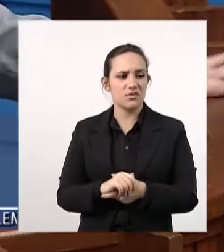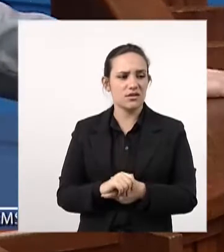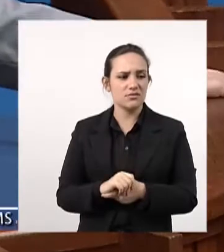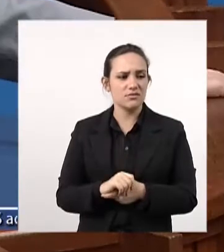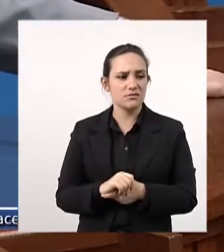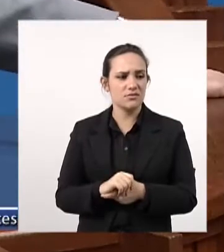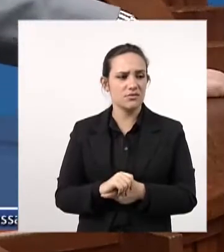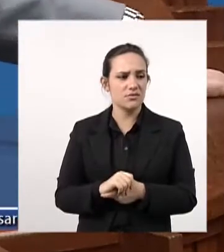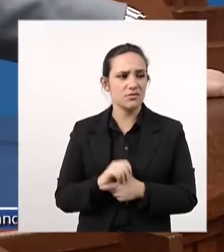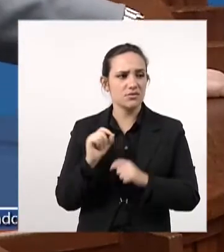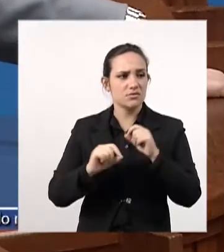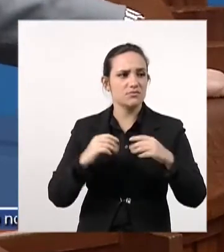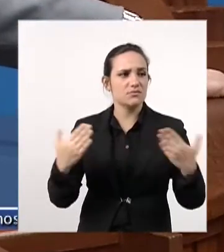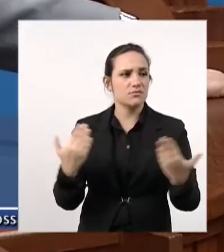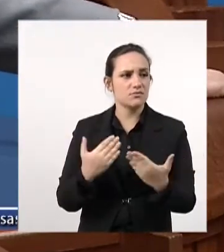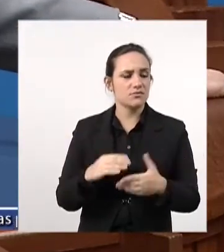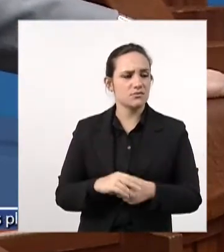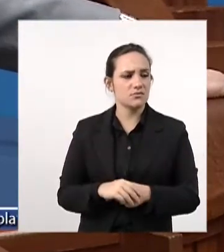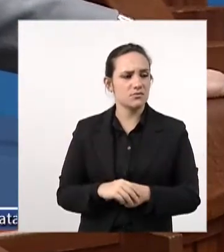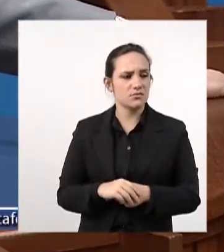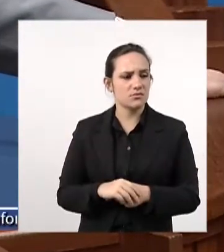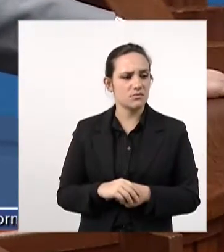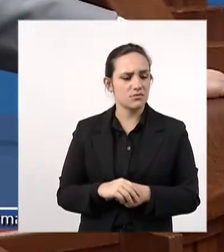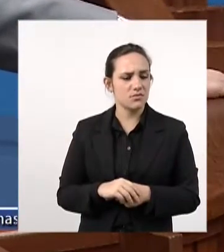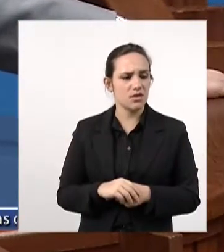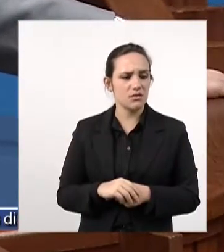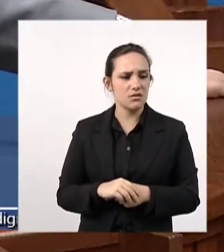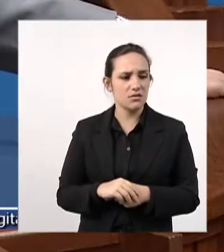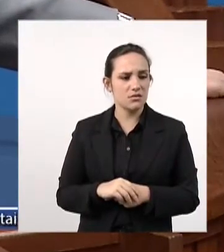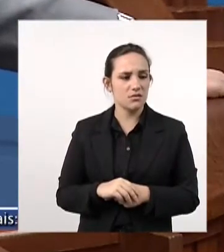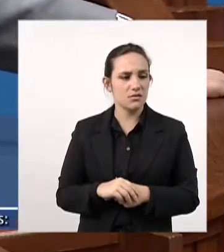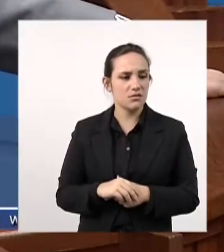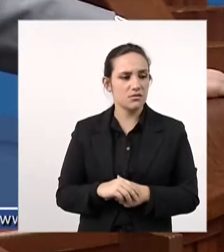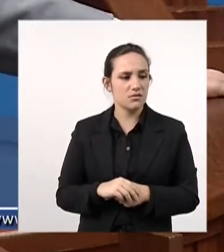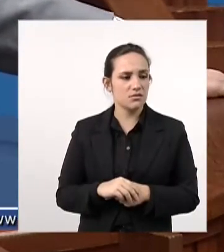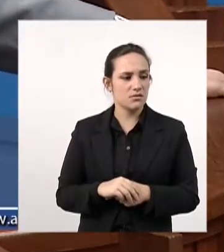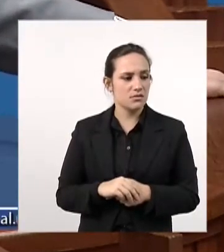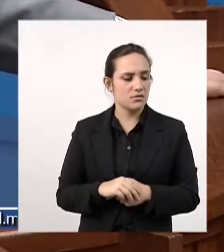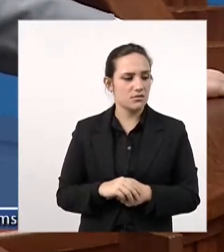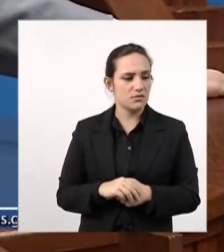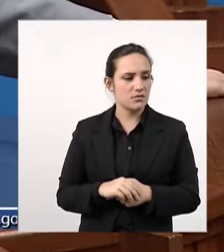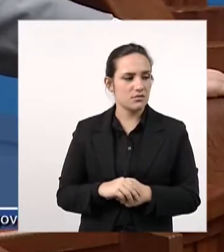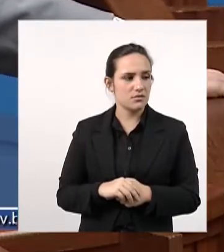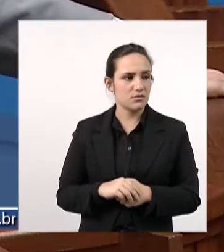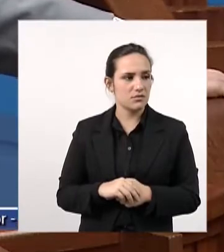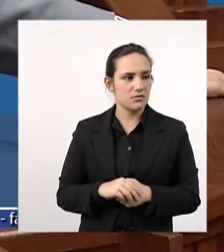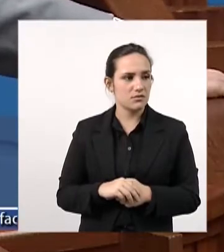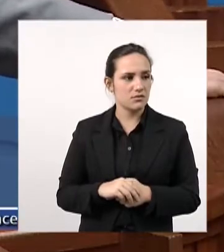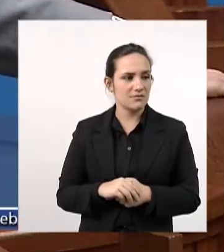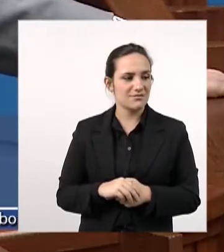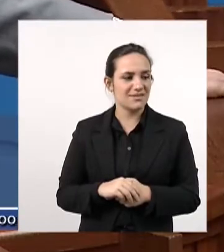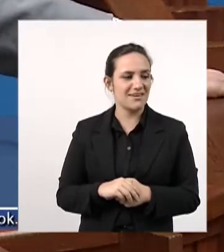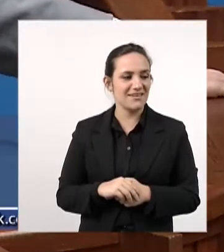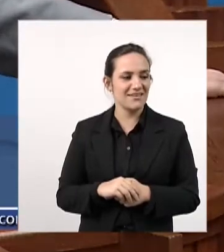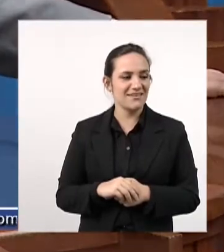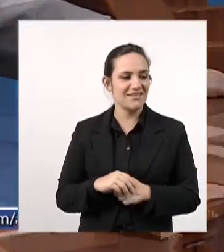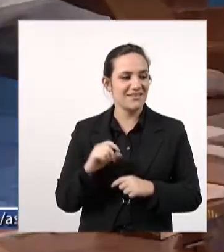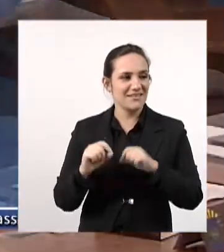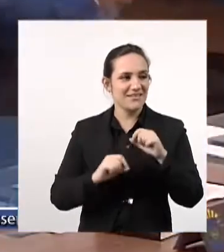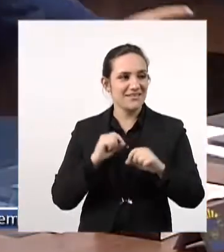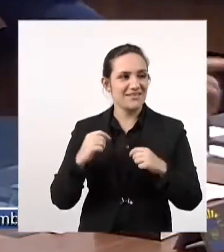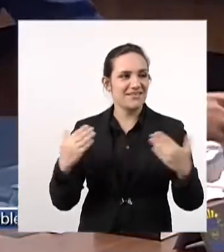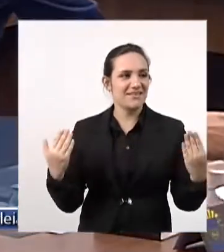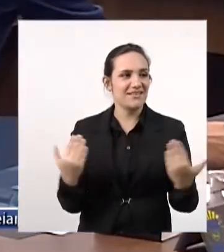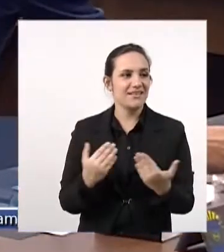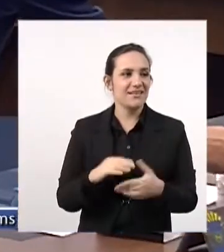ilustre deputado e, sobretudo, acima disso, amigo, deputado professor Rinaldo. Incorporo a